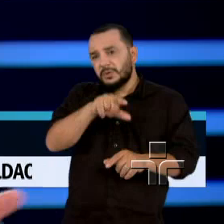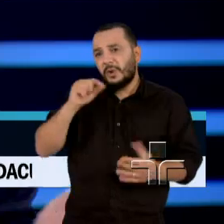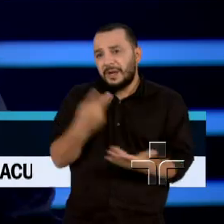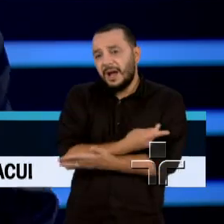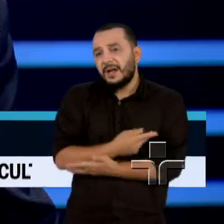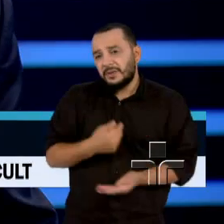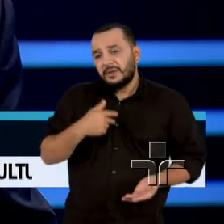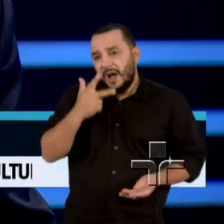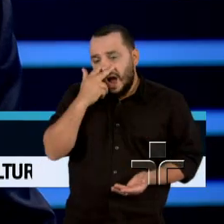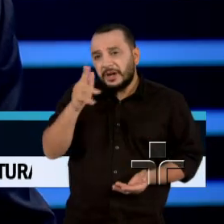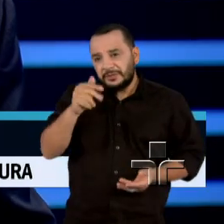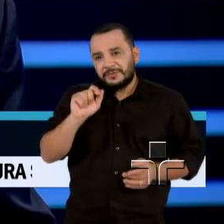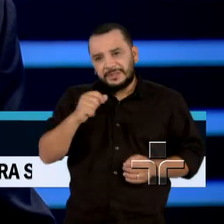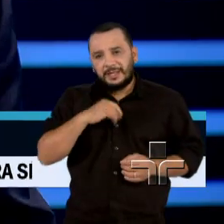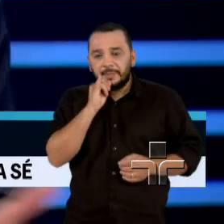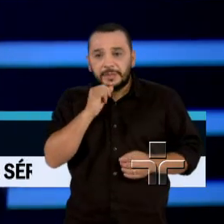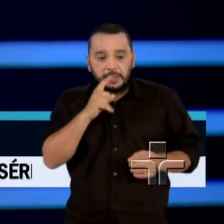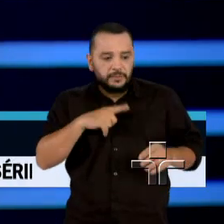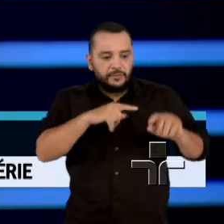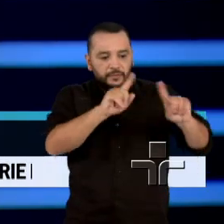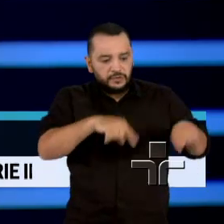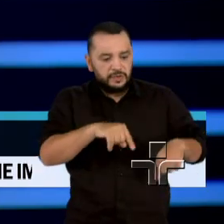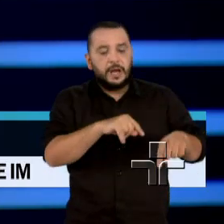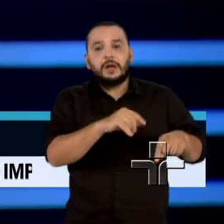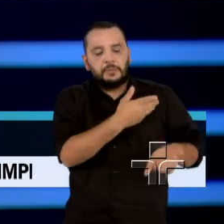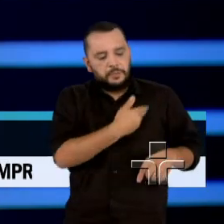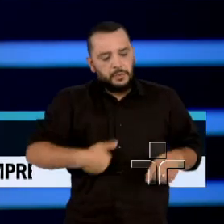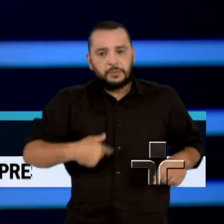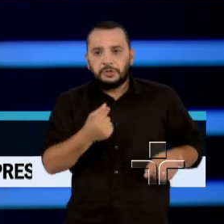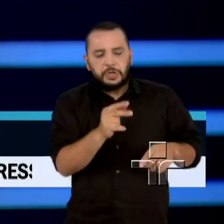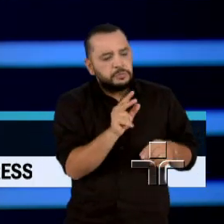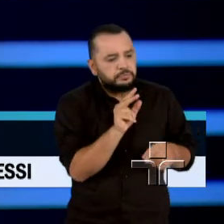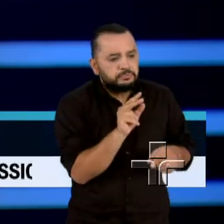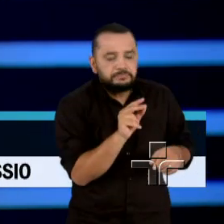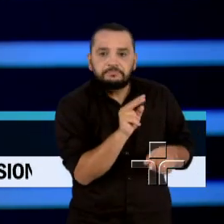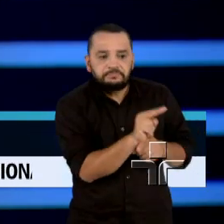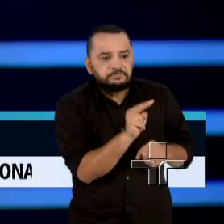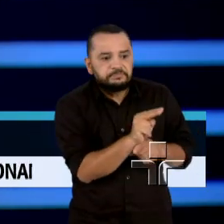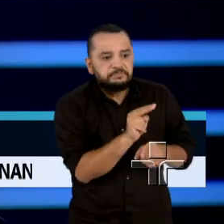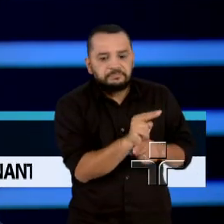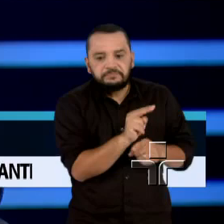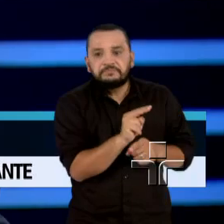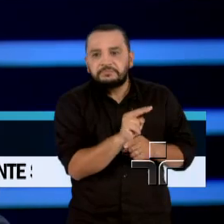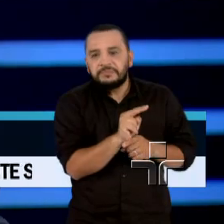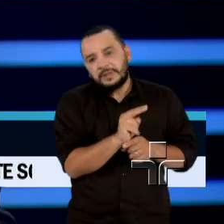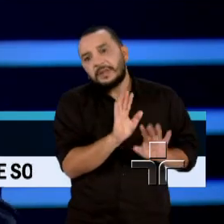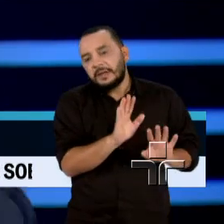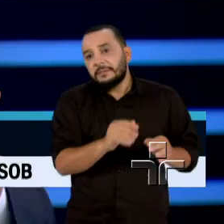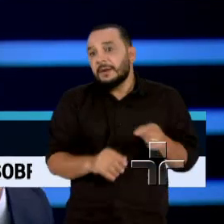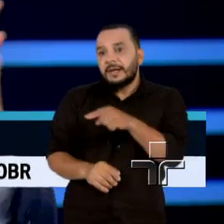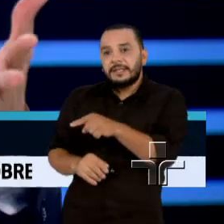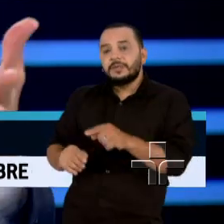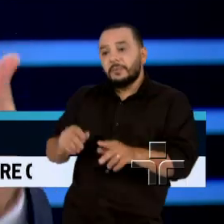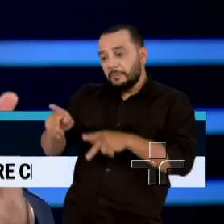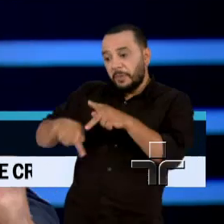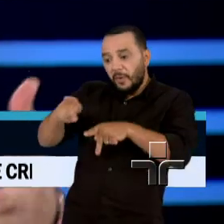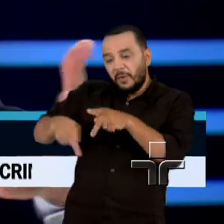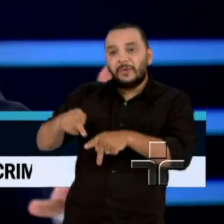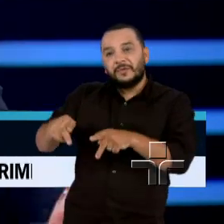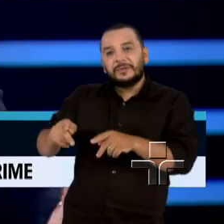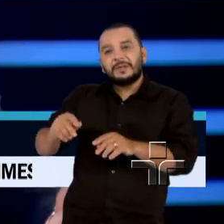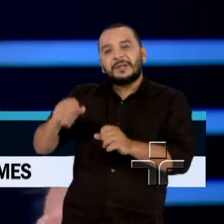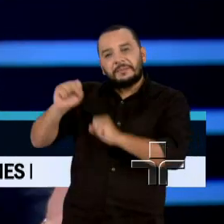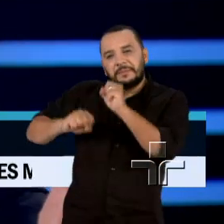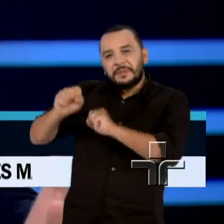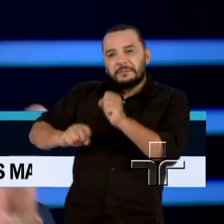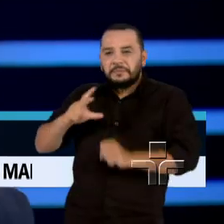desse, você preservar salário de servidor público em detrimento do servidor privado. Aí nós optamos por isso. Nós decidimos que